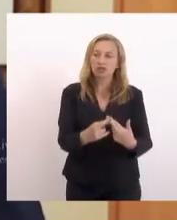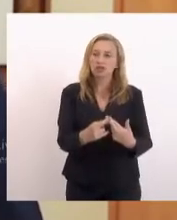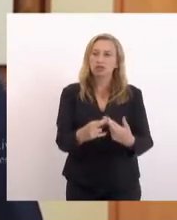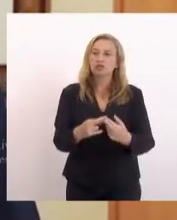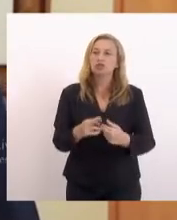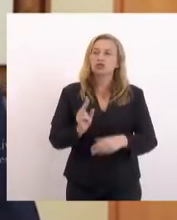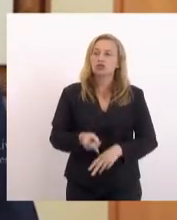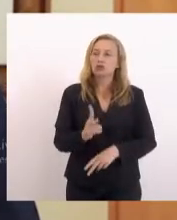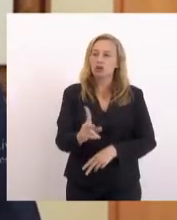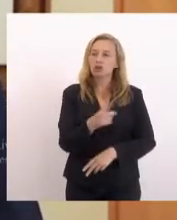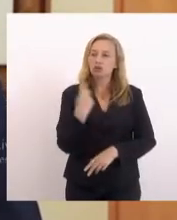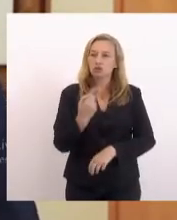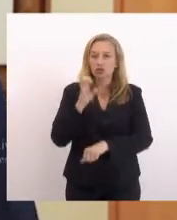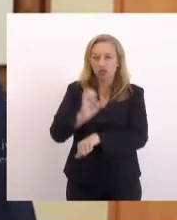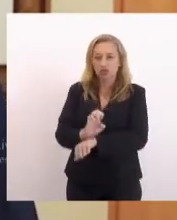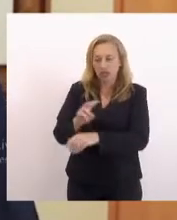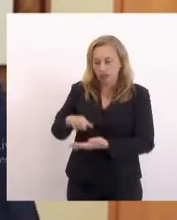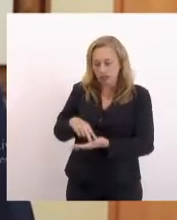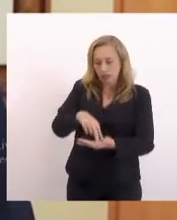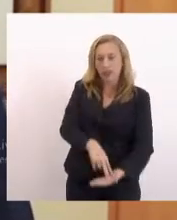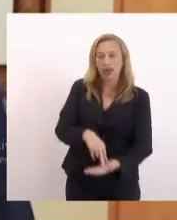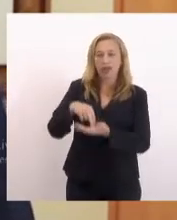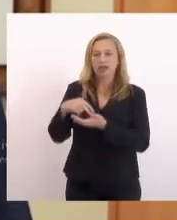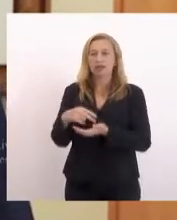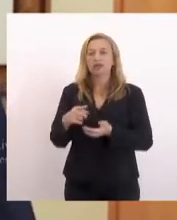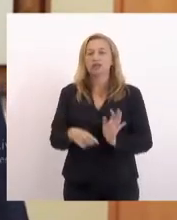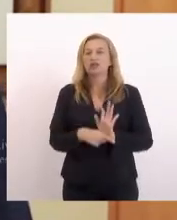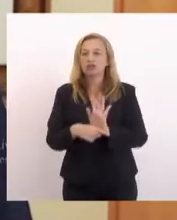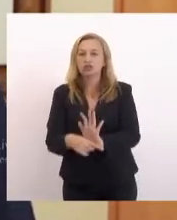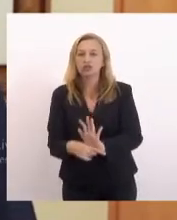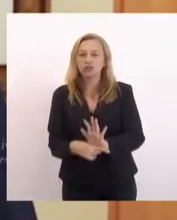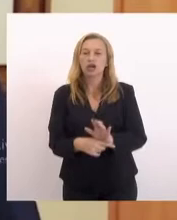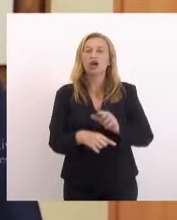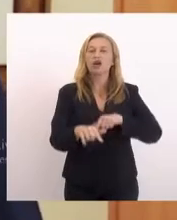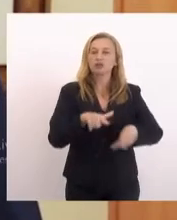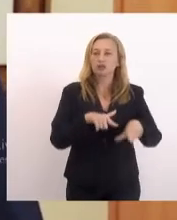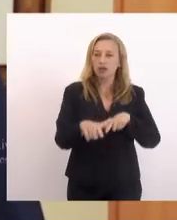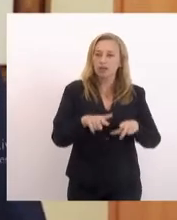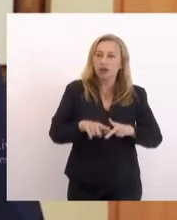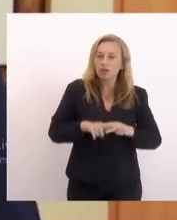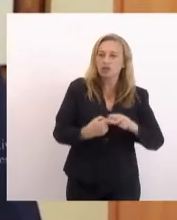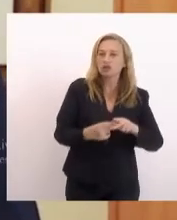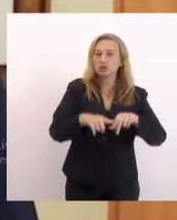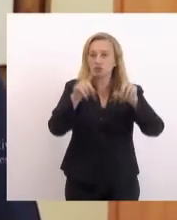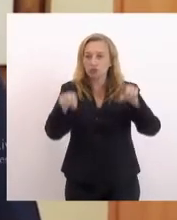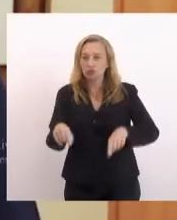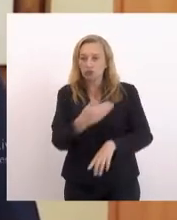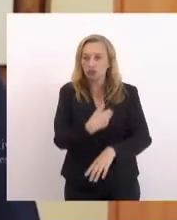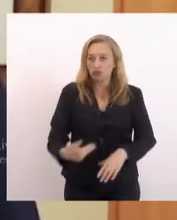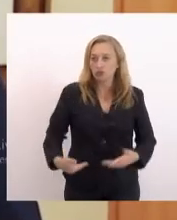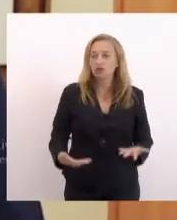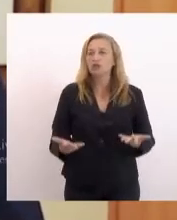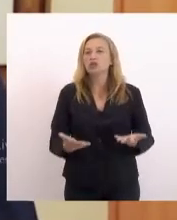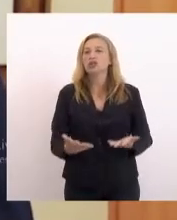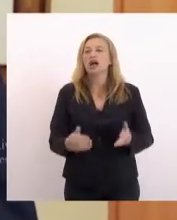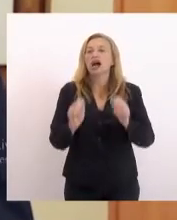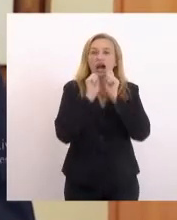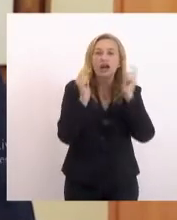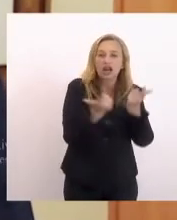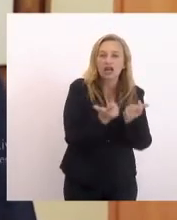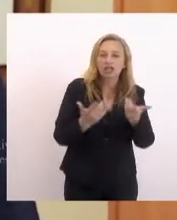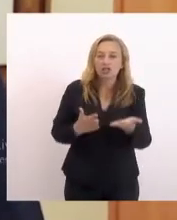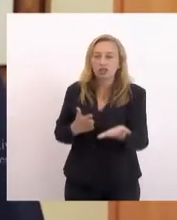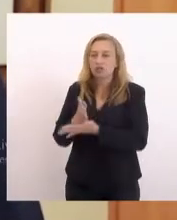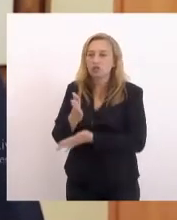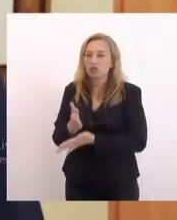nosso Estado de pé e garantir a manutenção dos serviços públicos à população, a Alerj aprovou matérias imprescindíveis